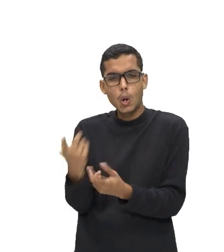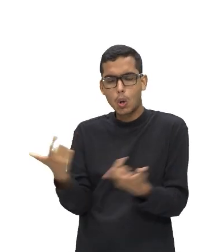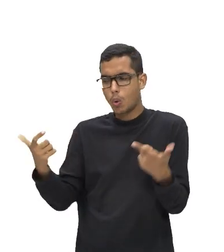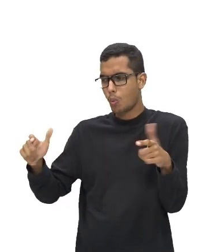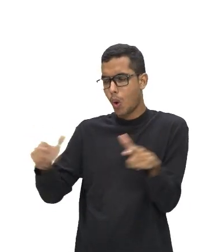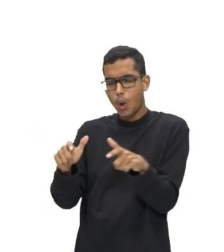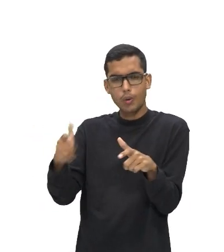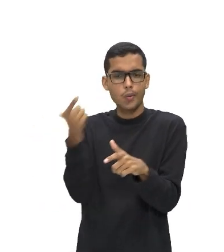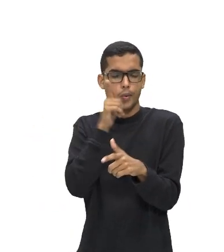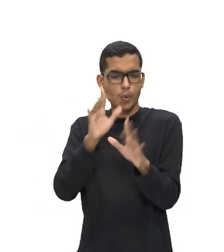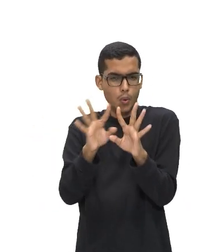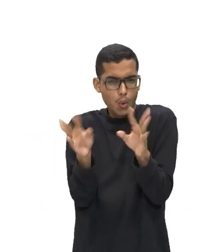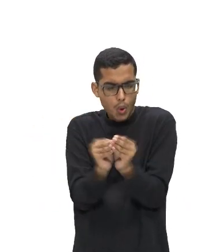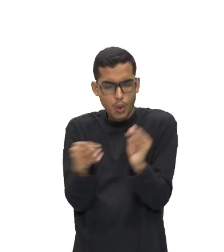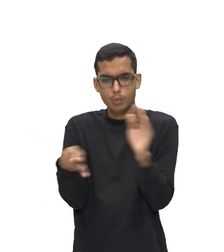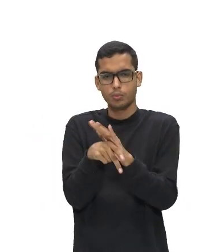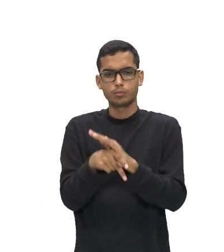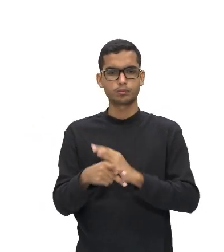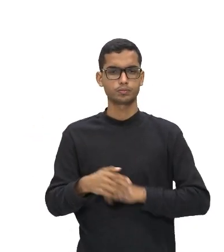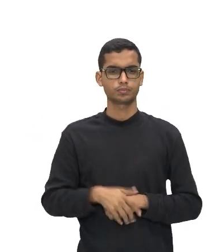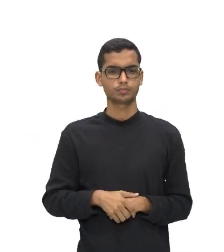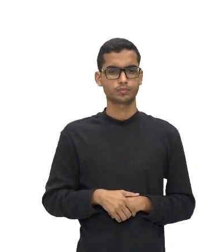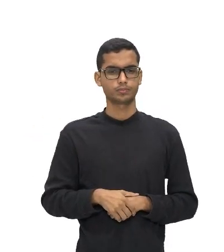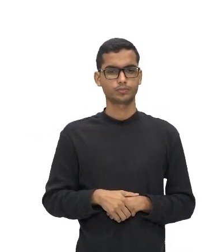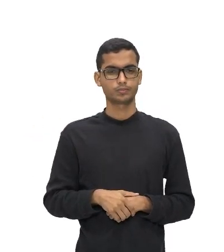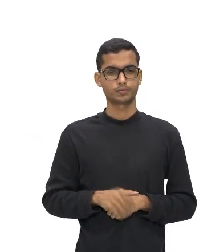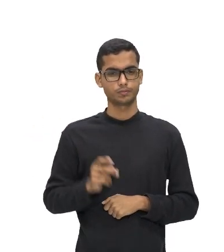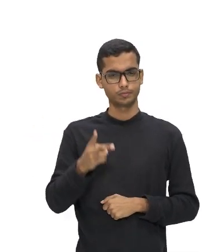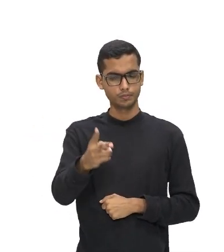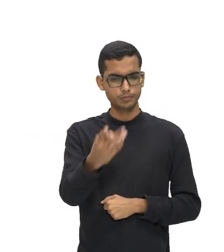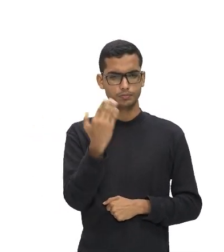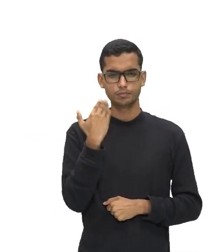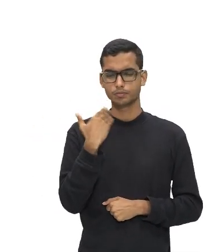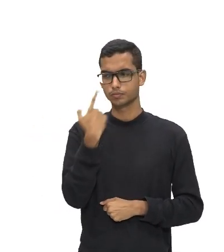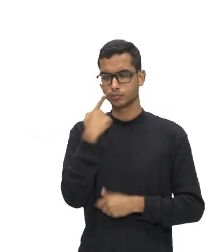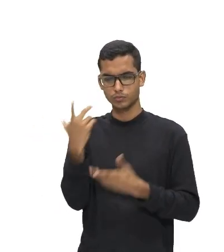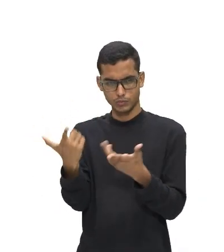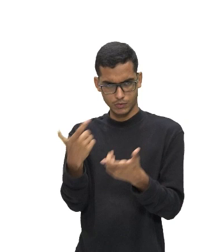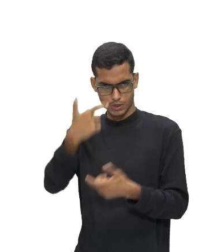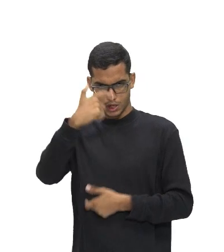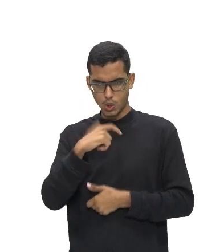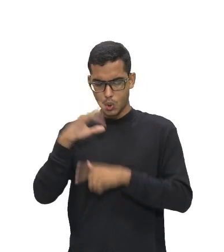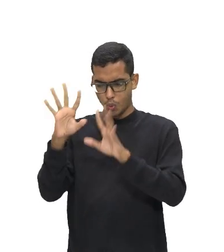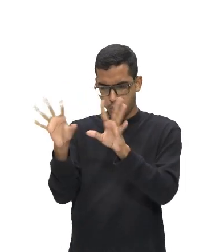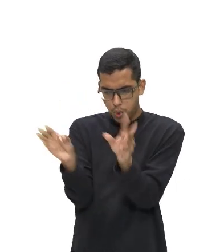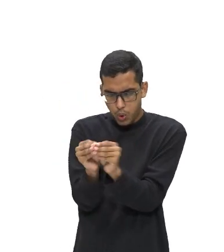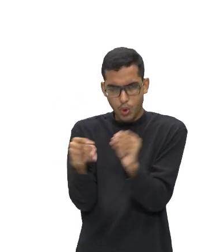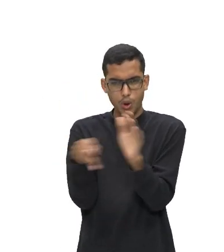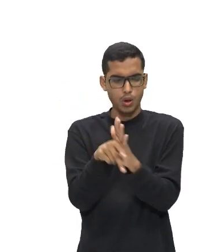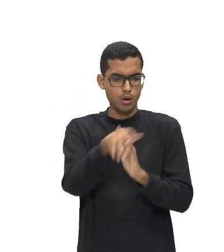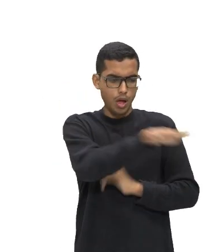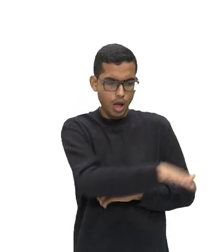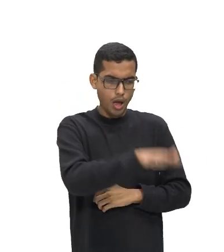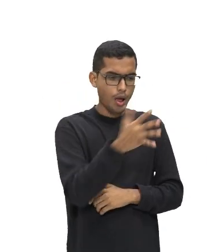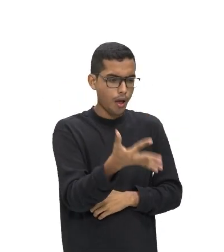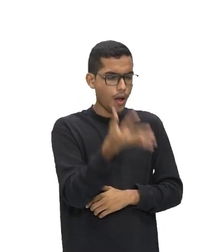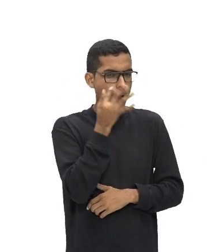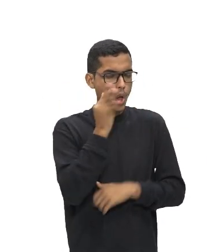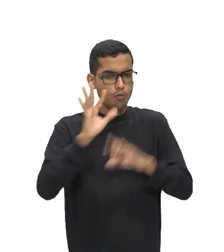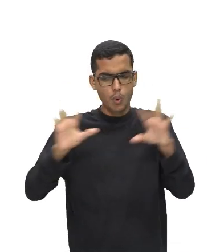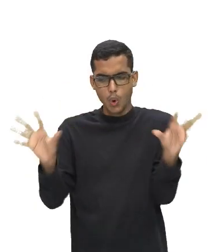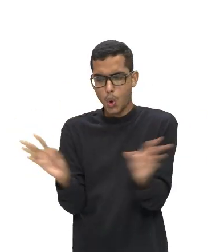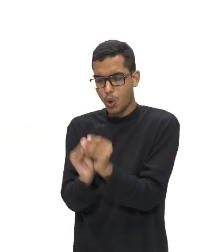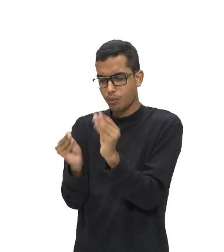papel. Então, toda vez que eu vou fazer essa redução do espaço real, eu utilizo a